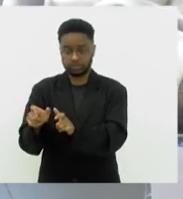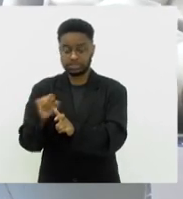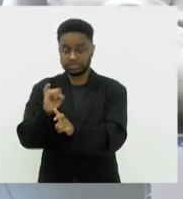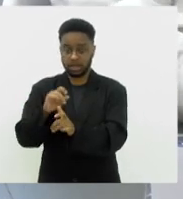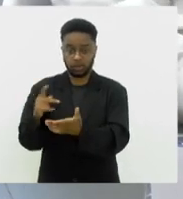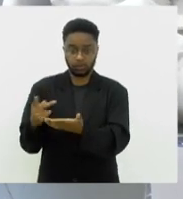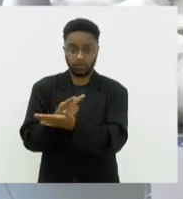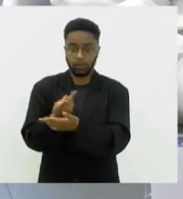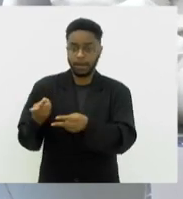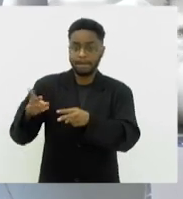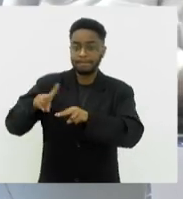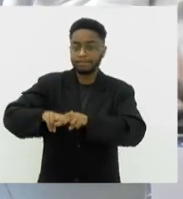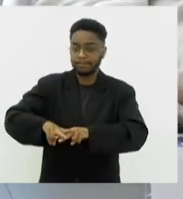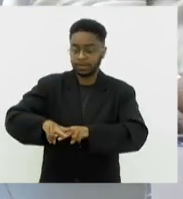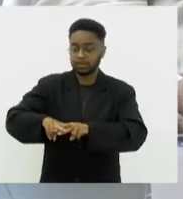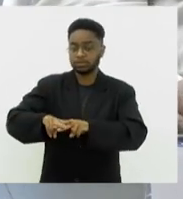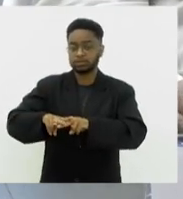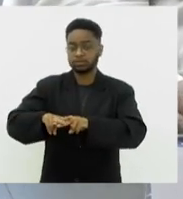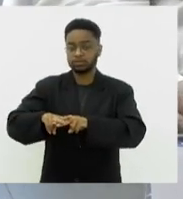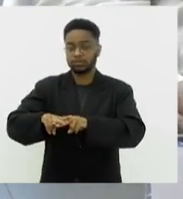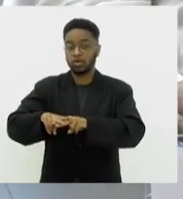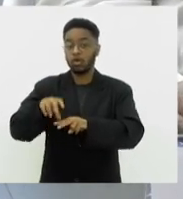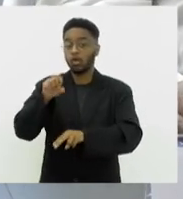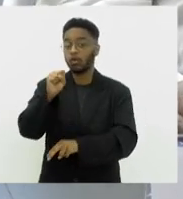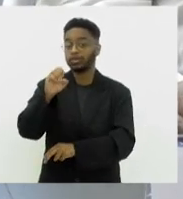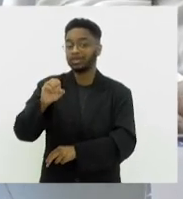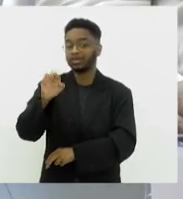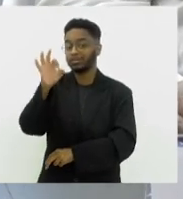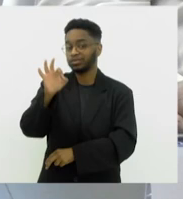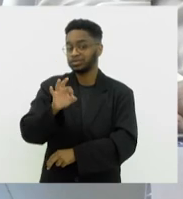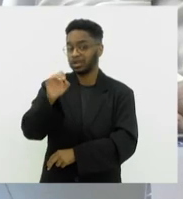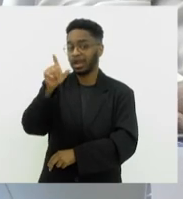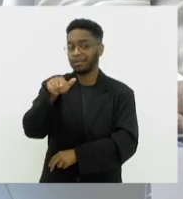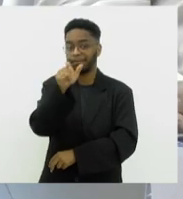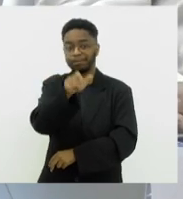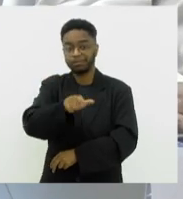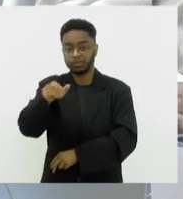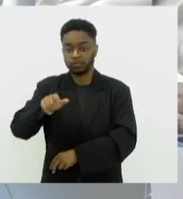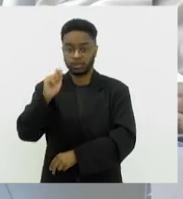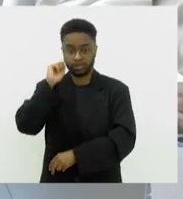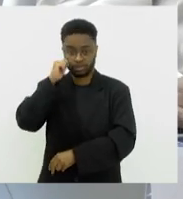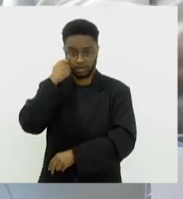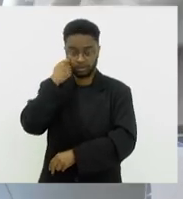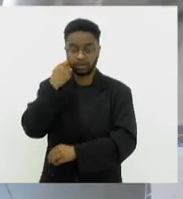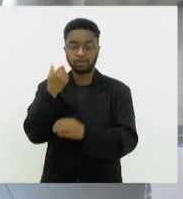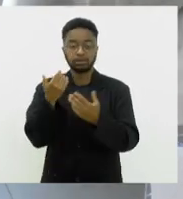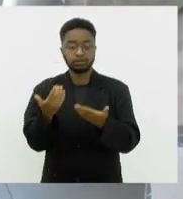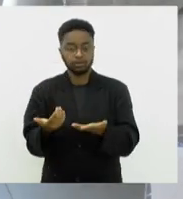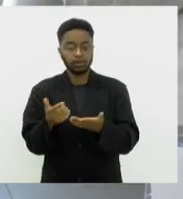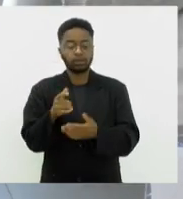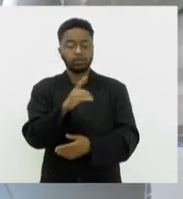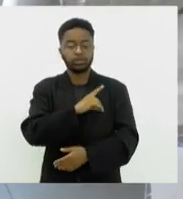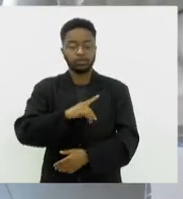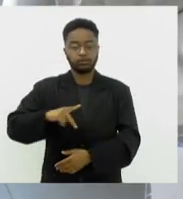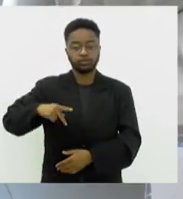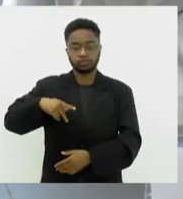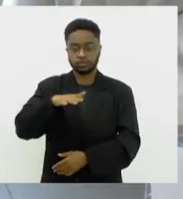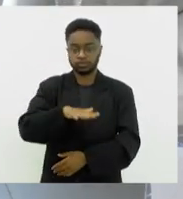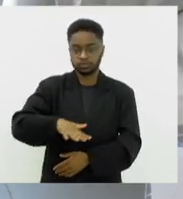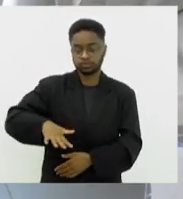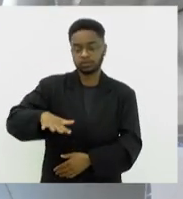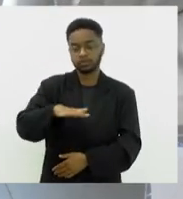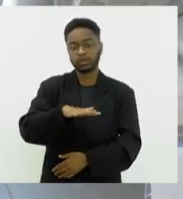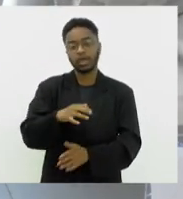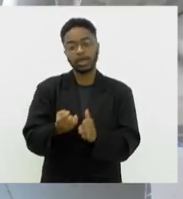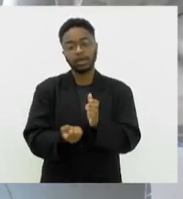injusto 80% eram negros defensores e defensoras públicas Gerais realizaram